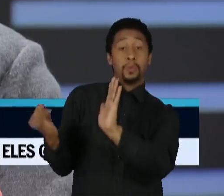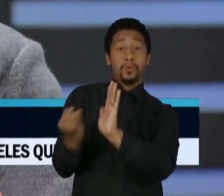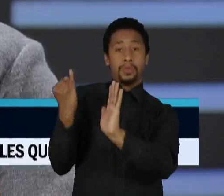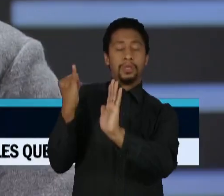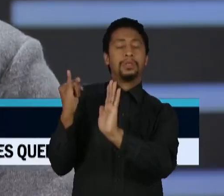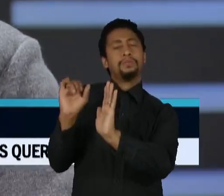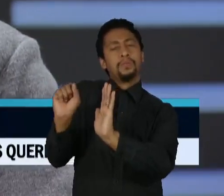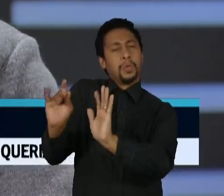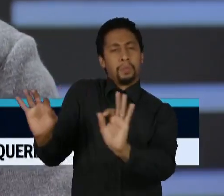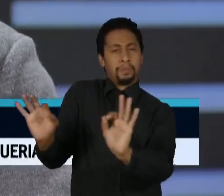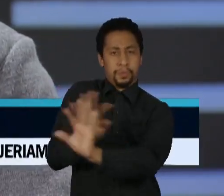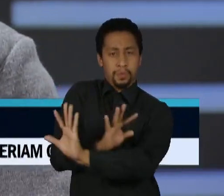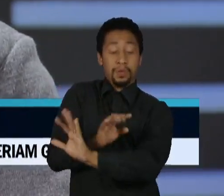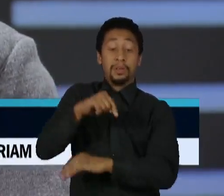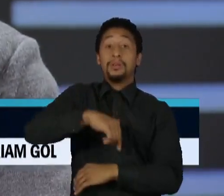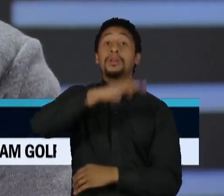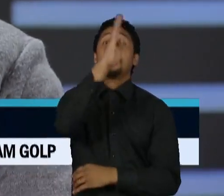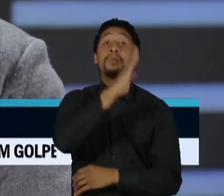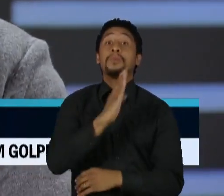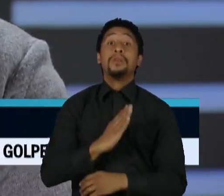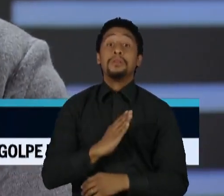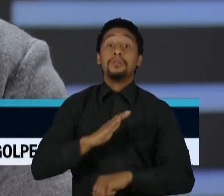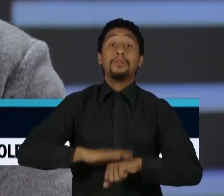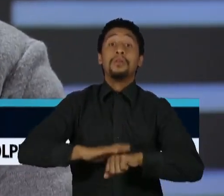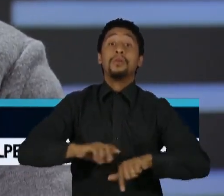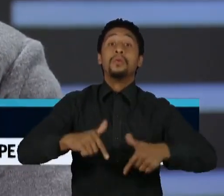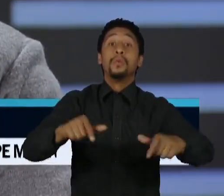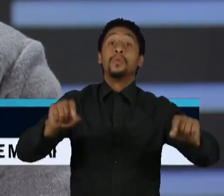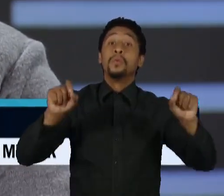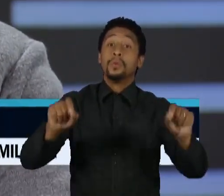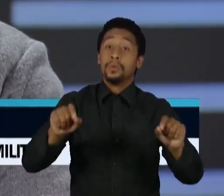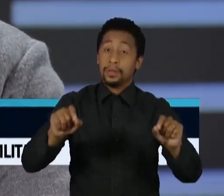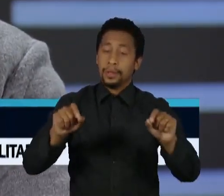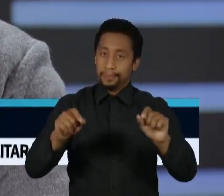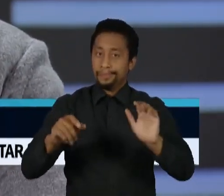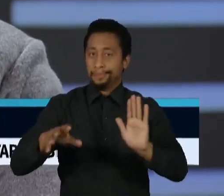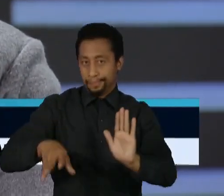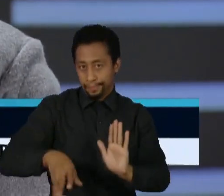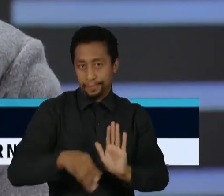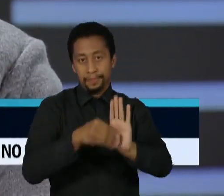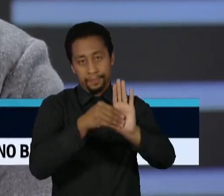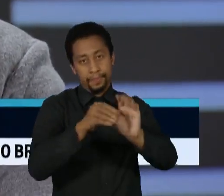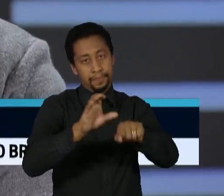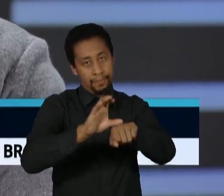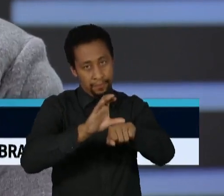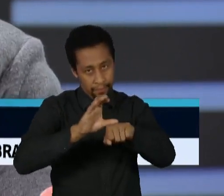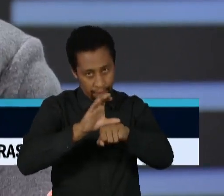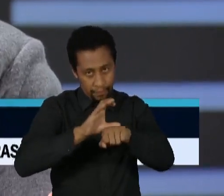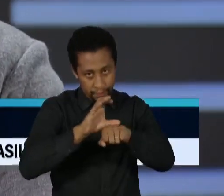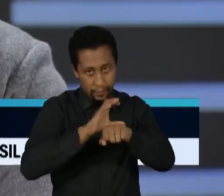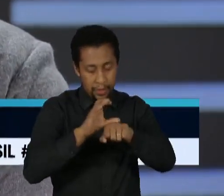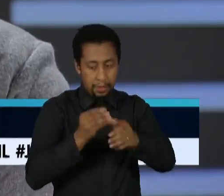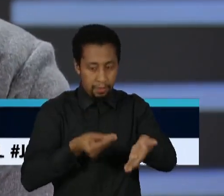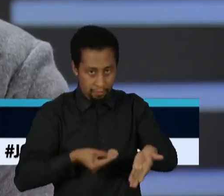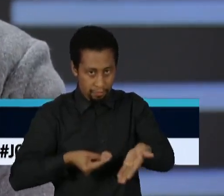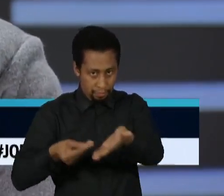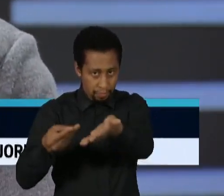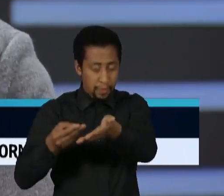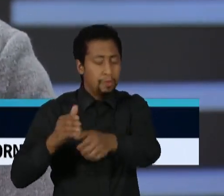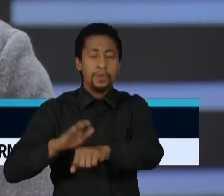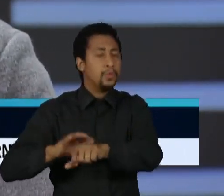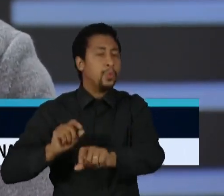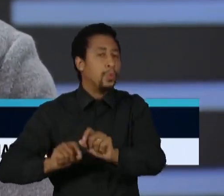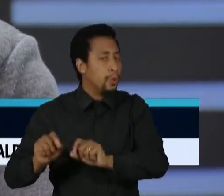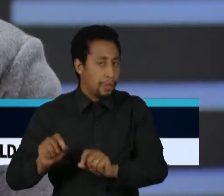lição de casa aqui o que que nós vamos fazer com a tal da emenda constitucional aí que está em discussão é o que que nós vamos fazer